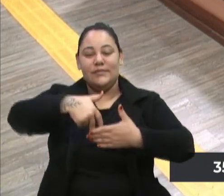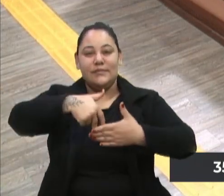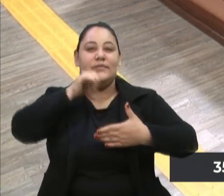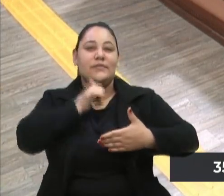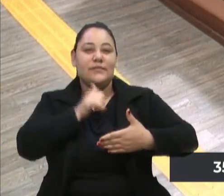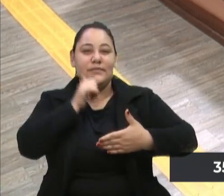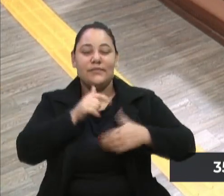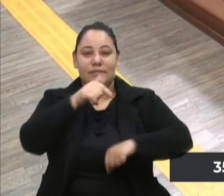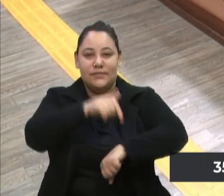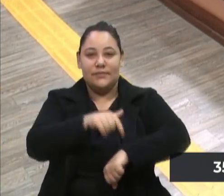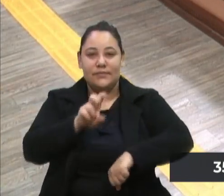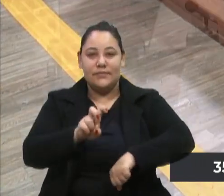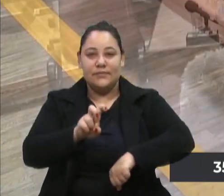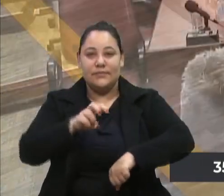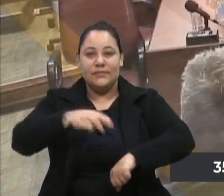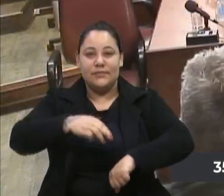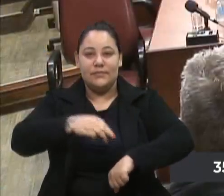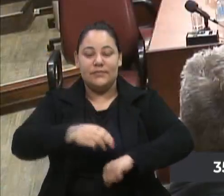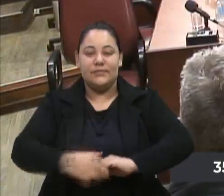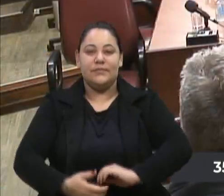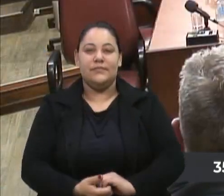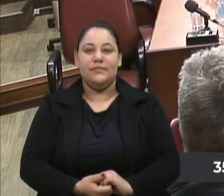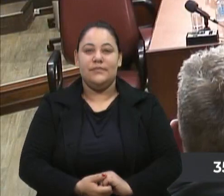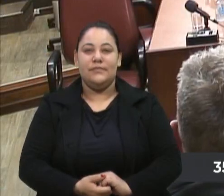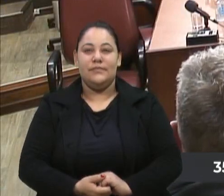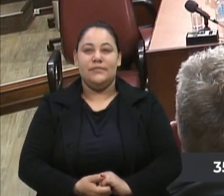pelo tempo de até 5 minutos.